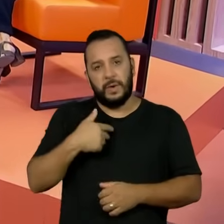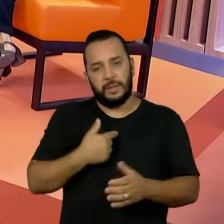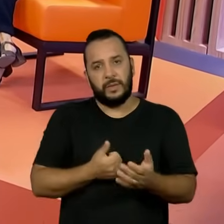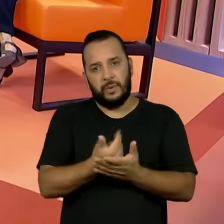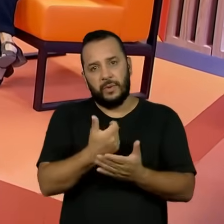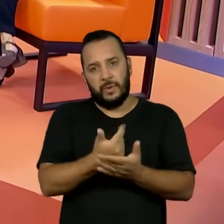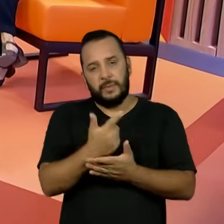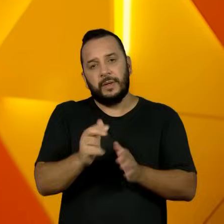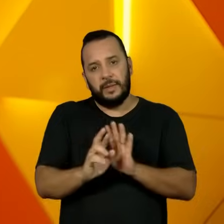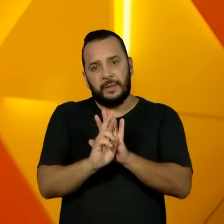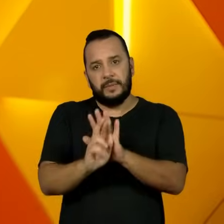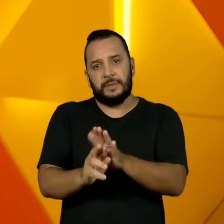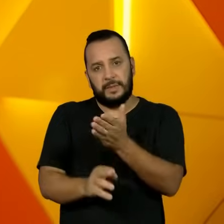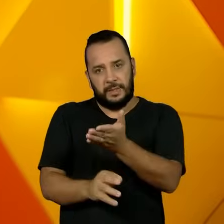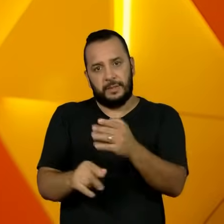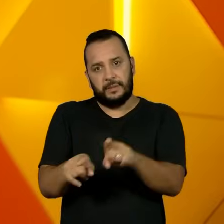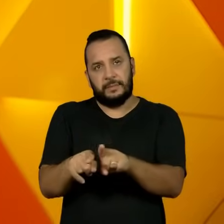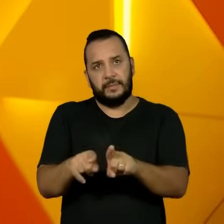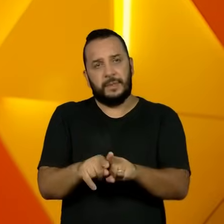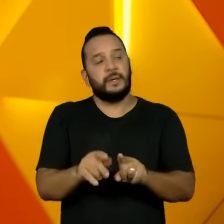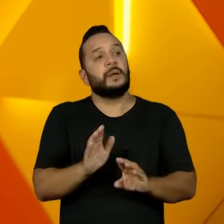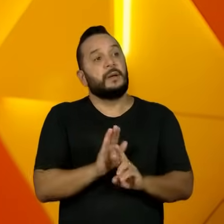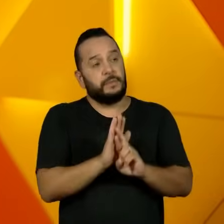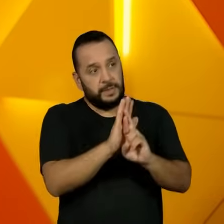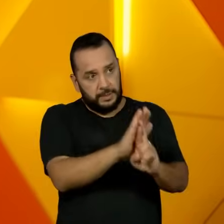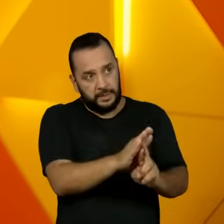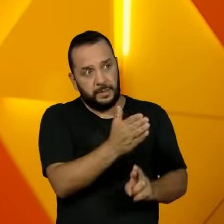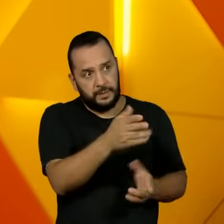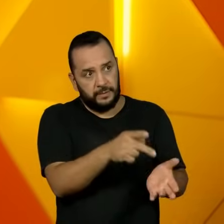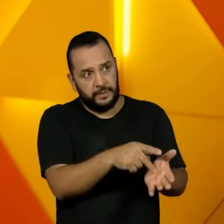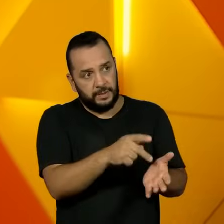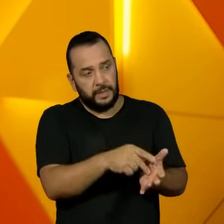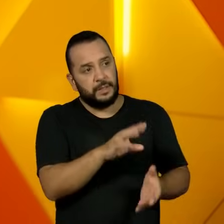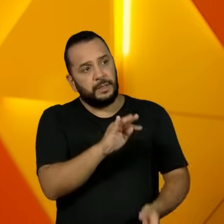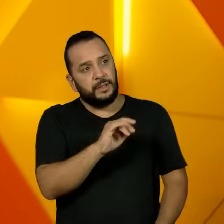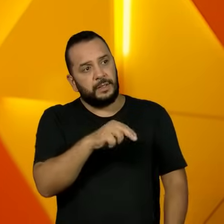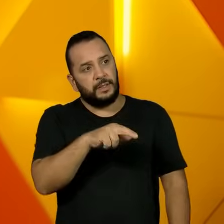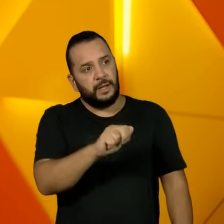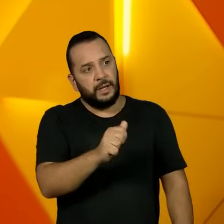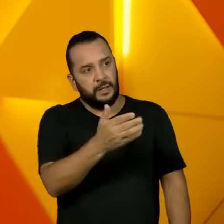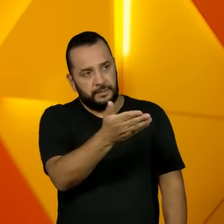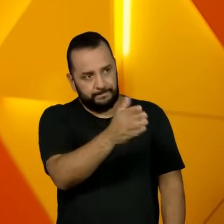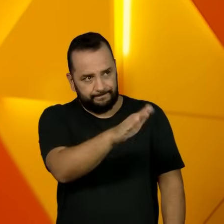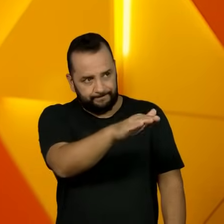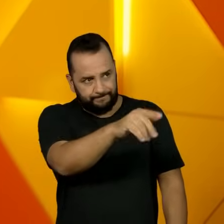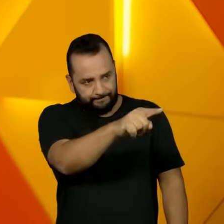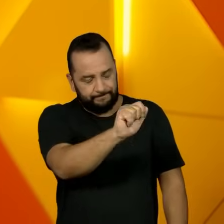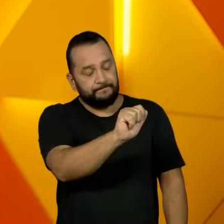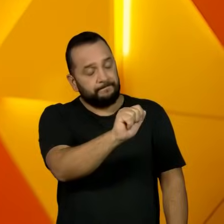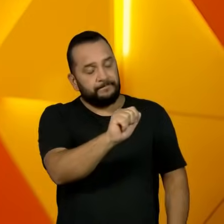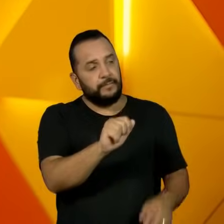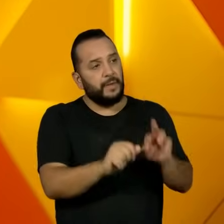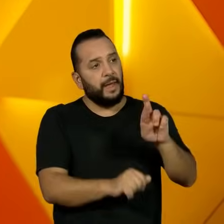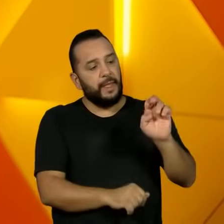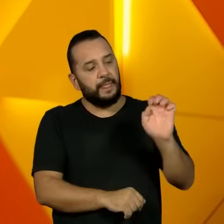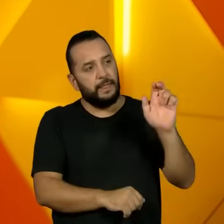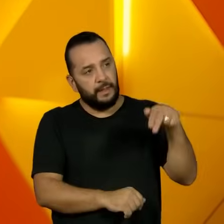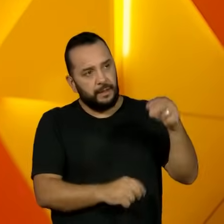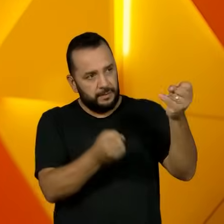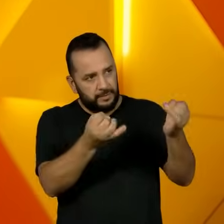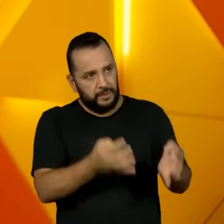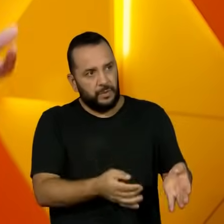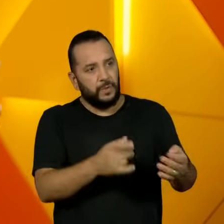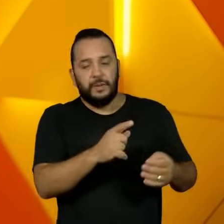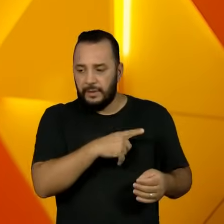ele também. Reflete muito, né? E Tainá, para além dessa alternativa que é importantíssima que o Renan trouxe, da gente ter pessoas